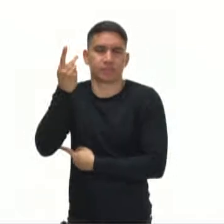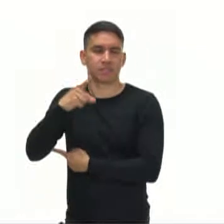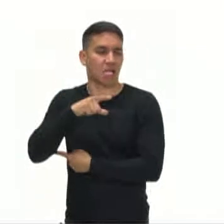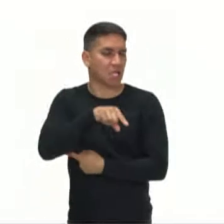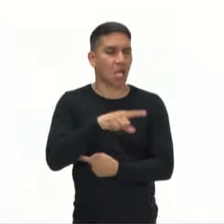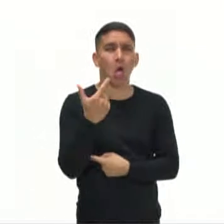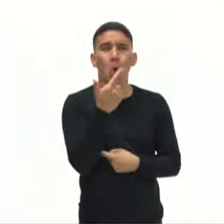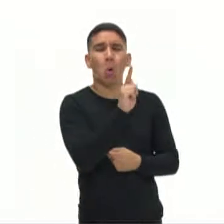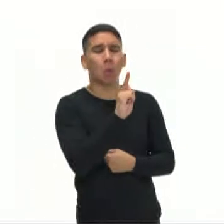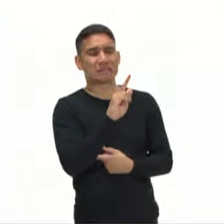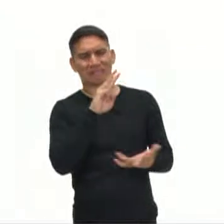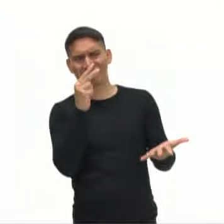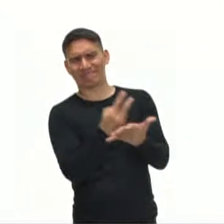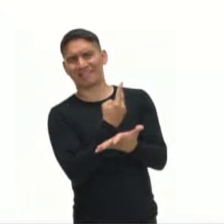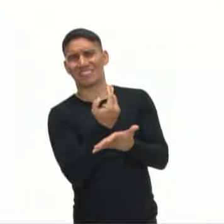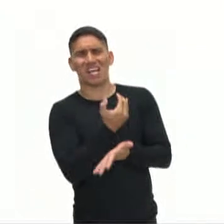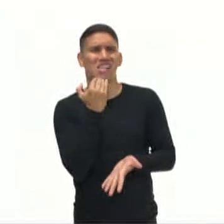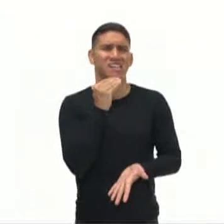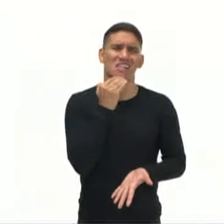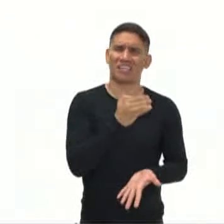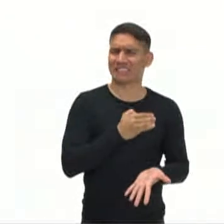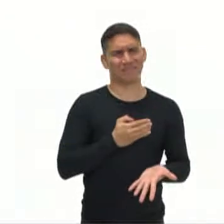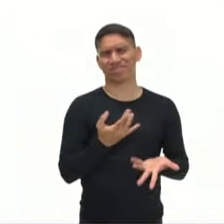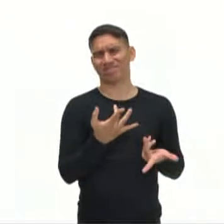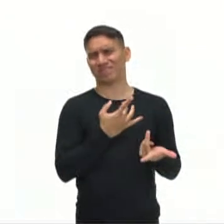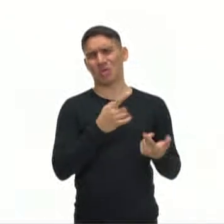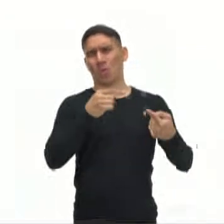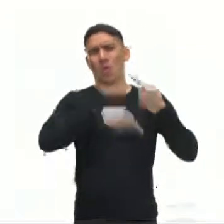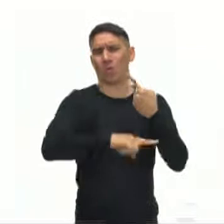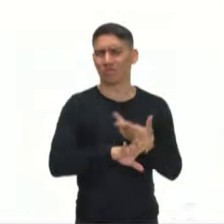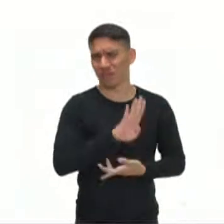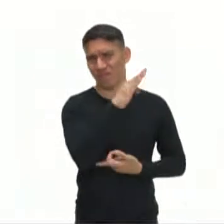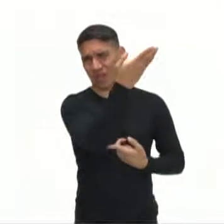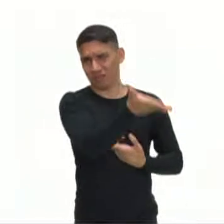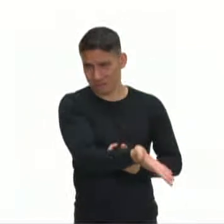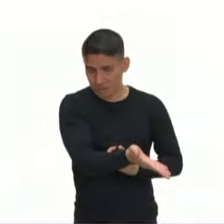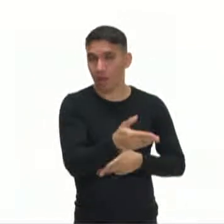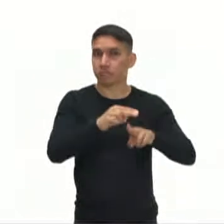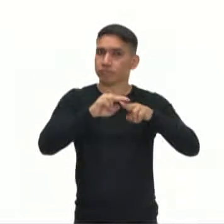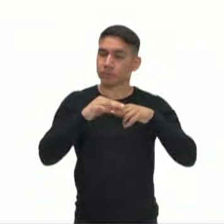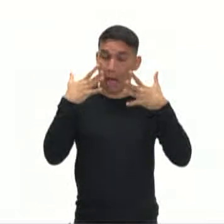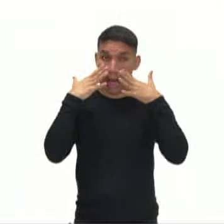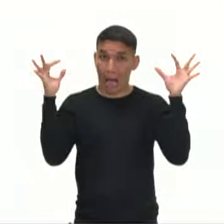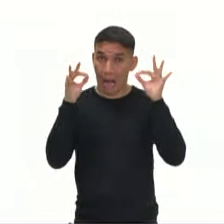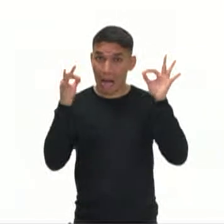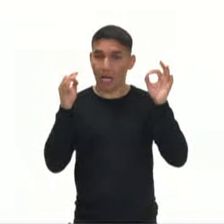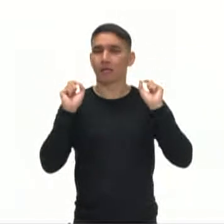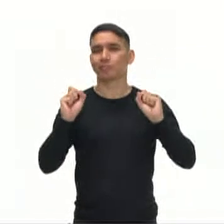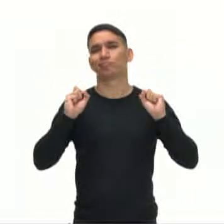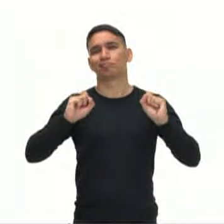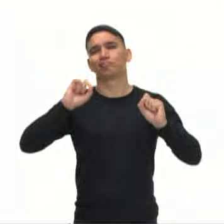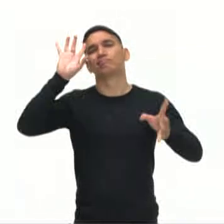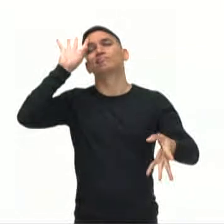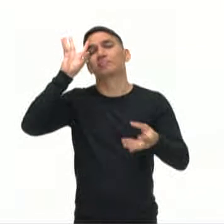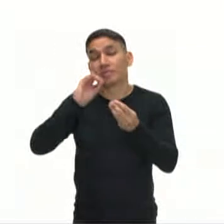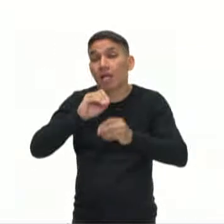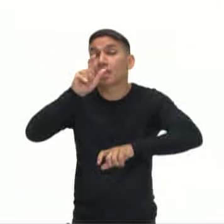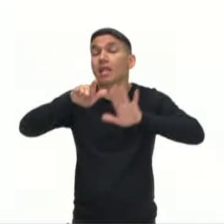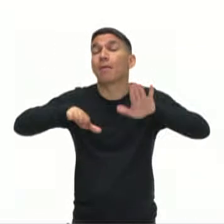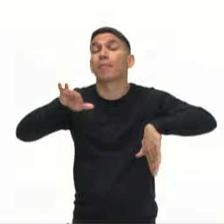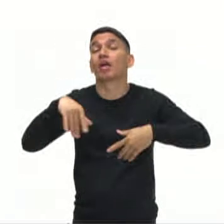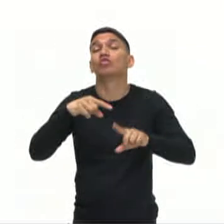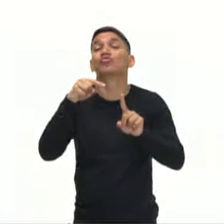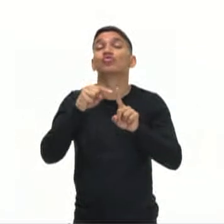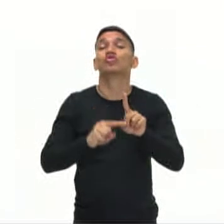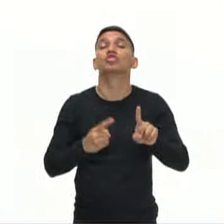aquela errônea, imprecisa e falsa? É evidente que a questão está relacionada ao nível de empoderamento